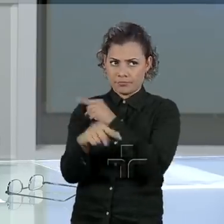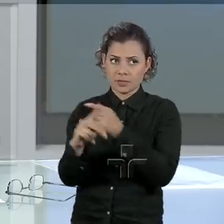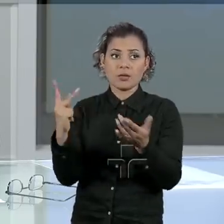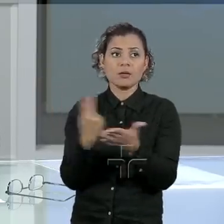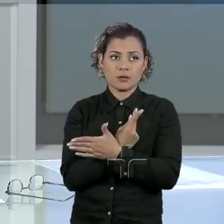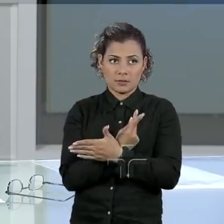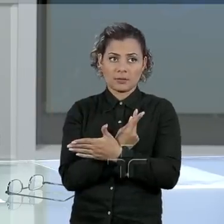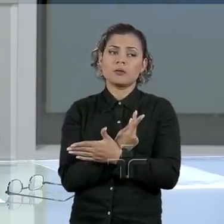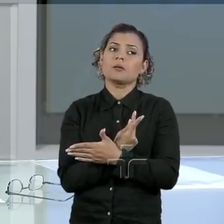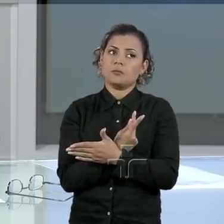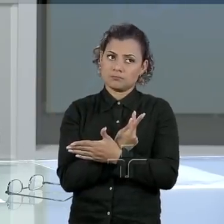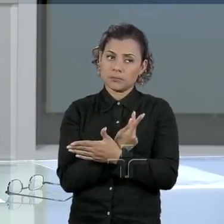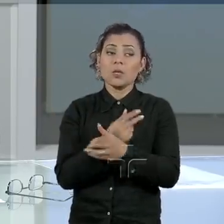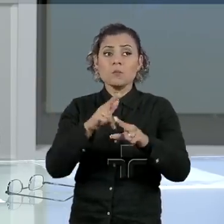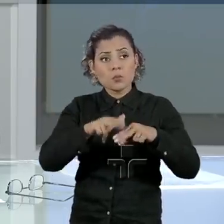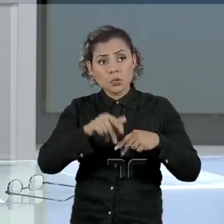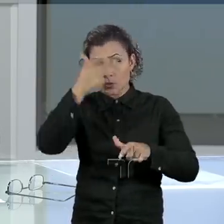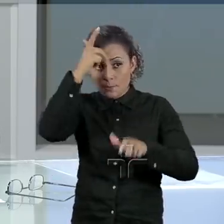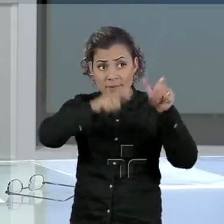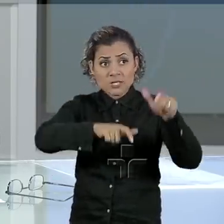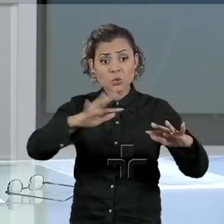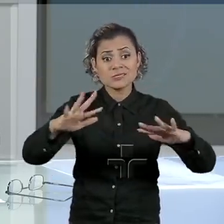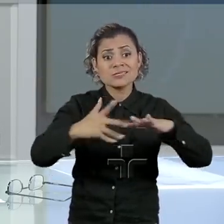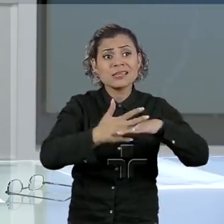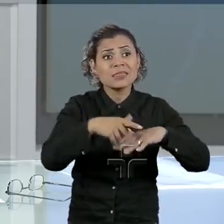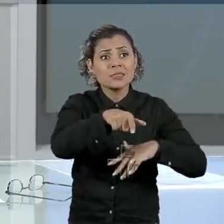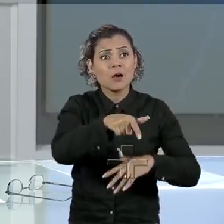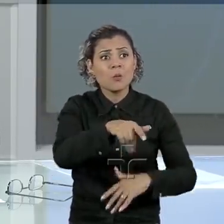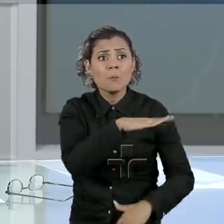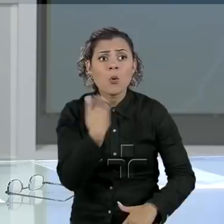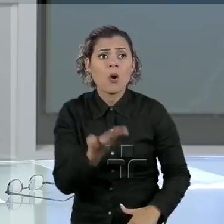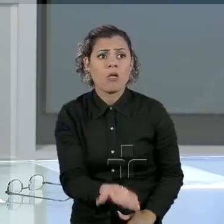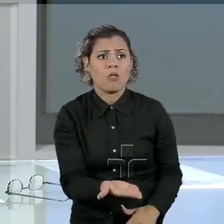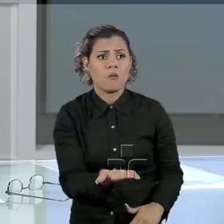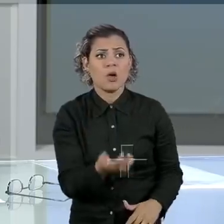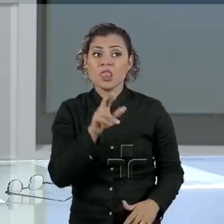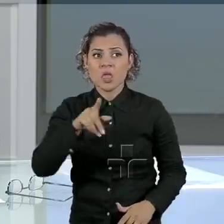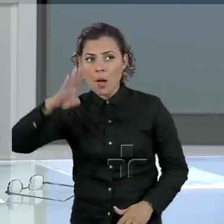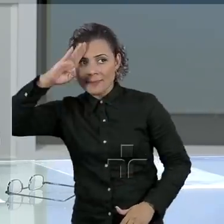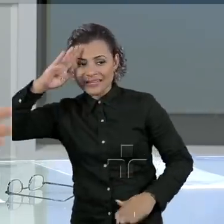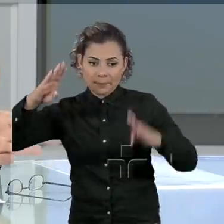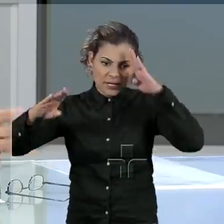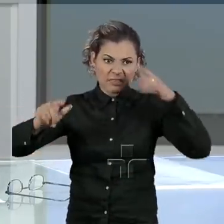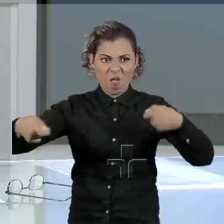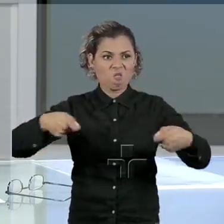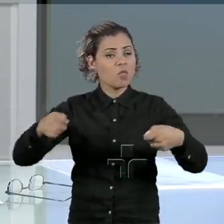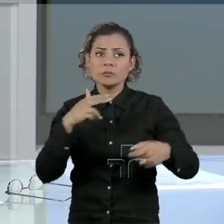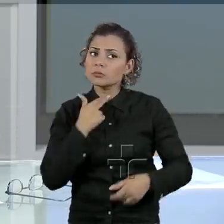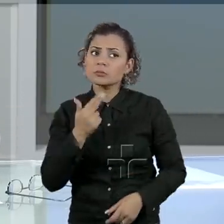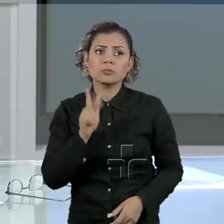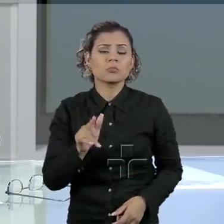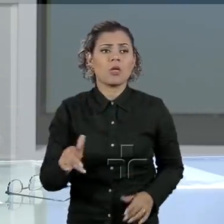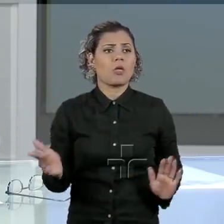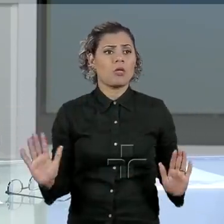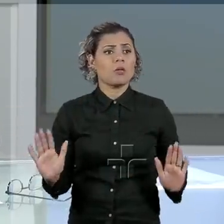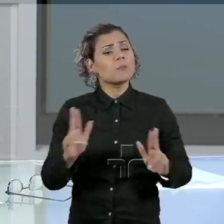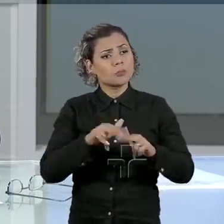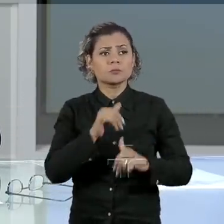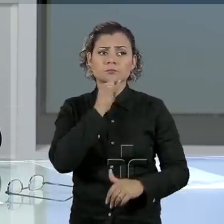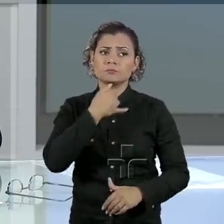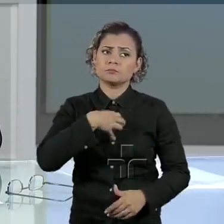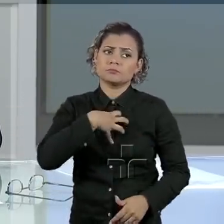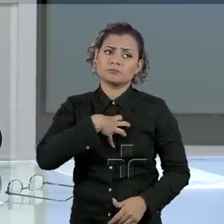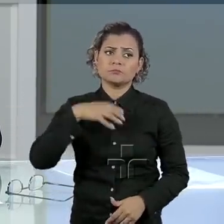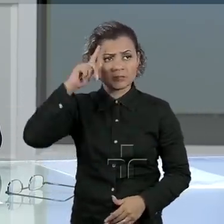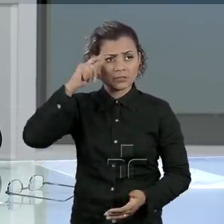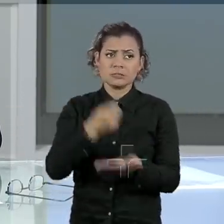contra a pessoa civil, não é crime de militar contra militar. Não é? E, estando lá, a decisão foi lamentável. Teve um